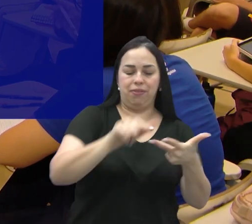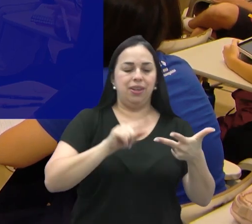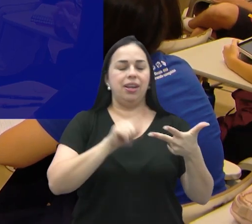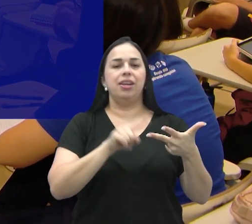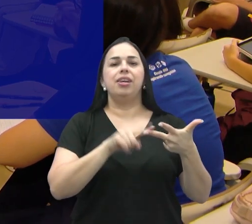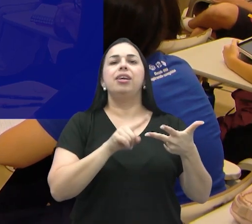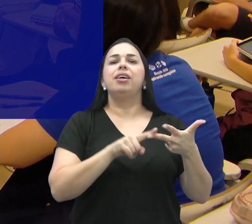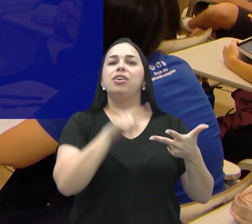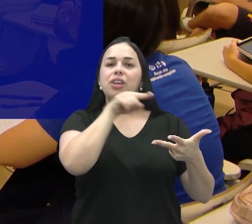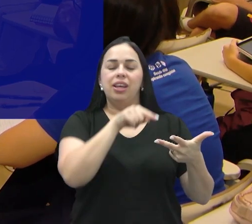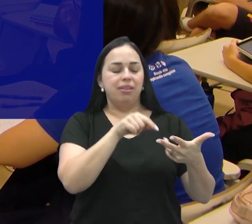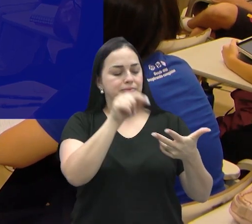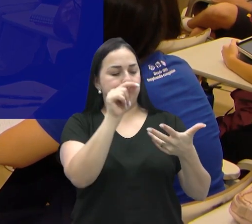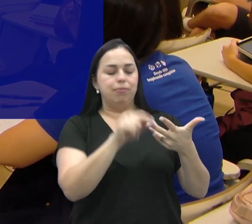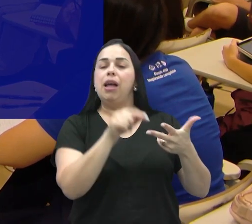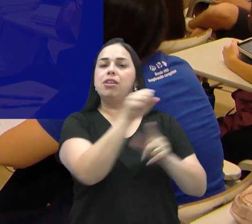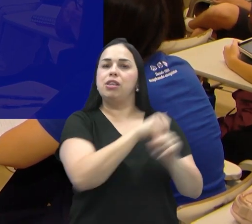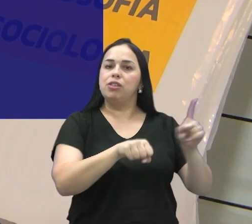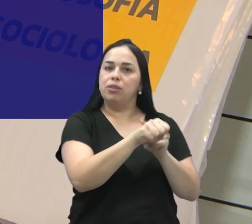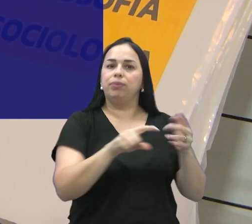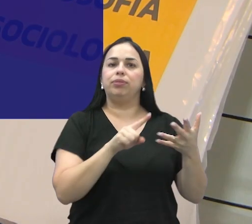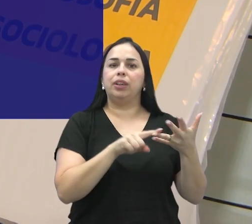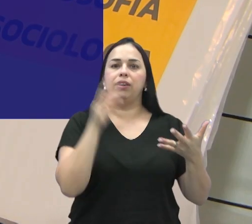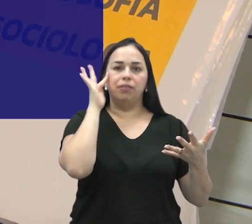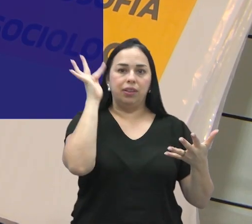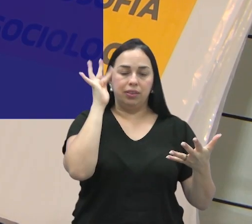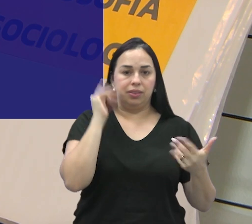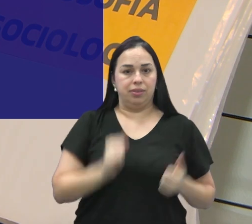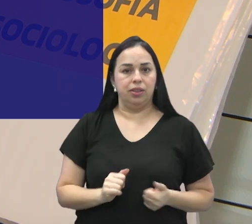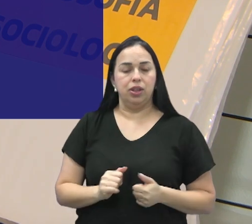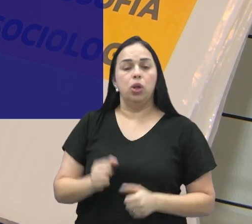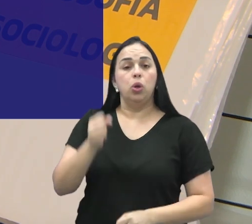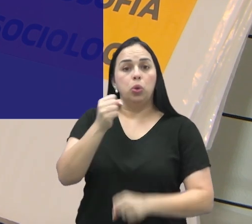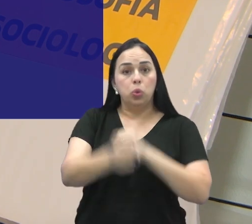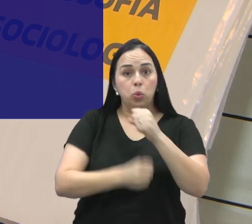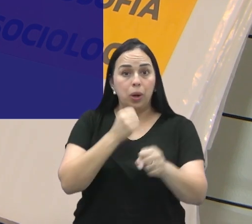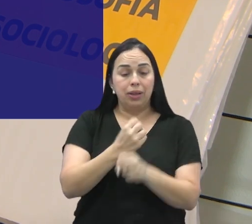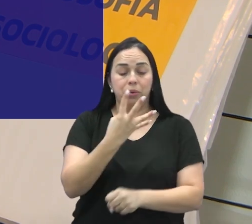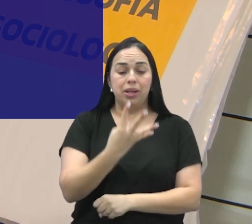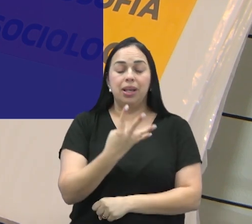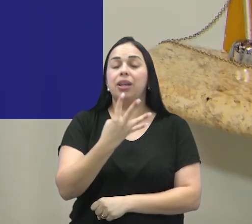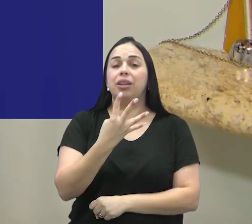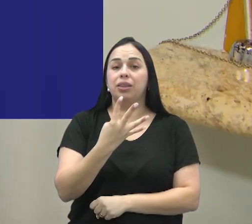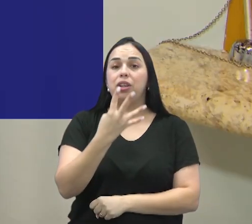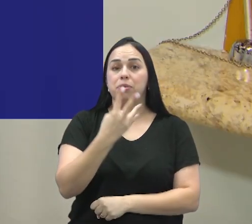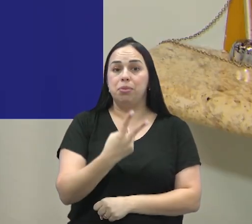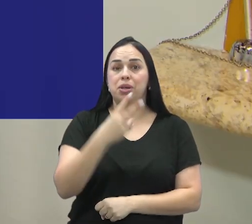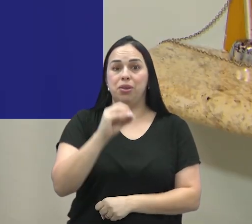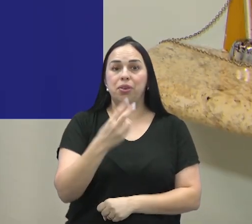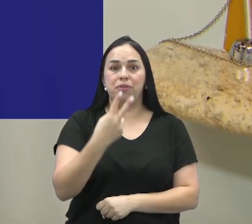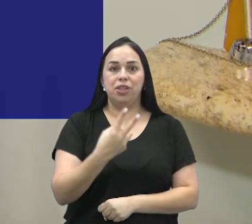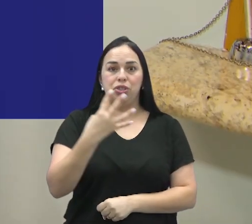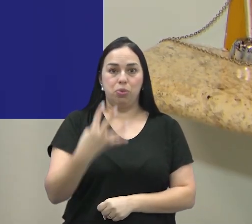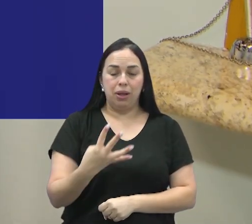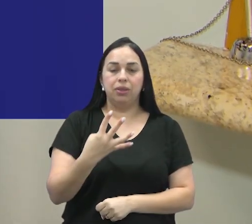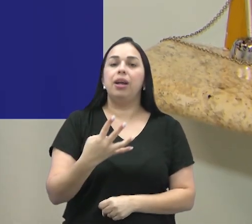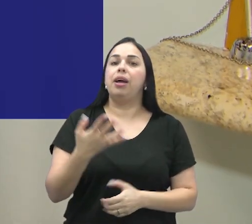Geografia, Sociologia e Filosofia. Em 2024 eram 480 e agora